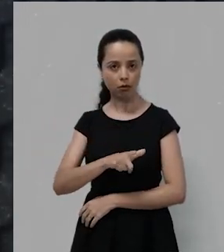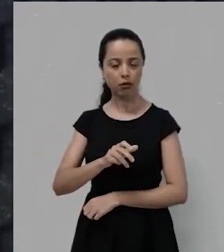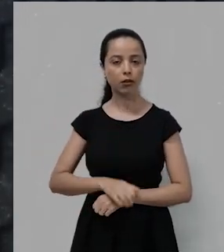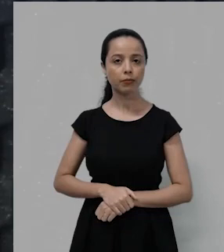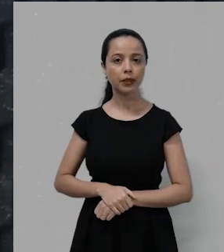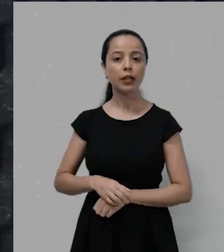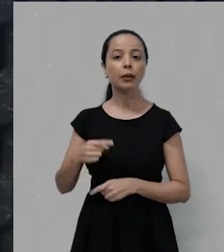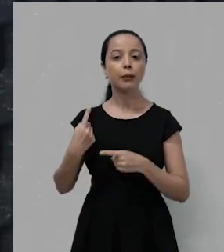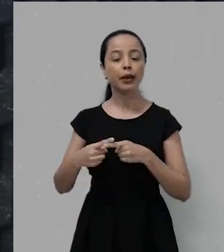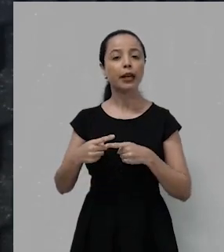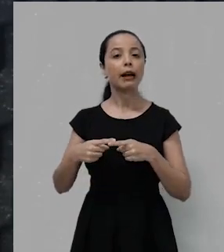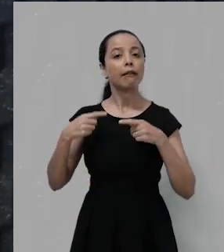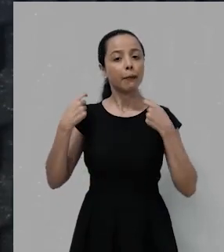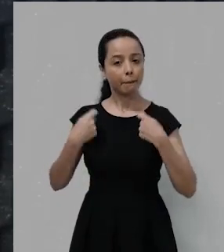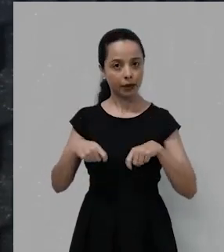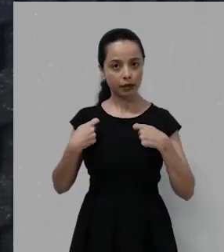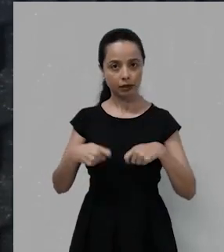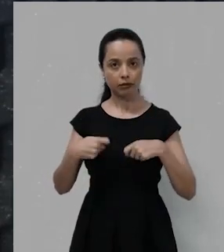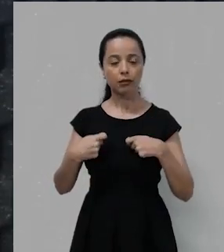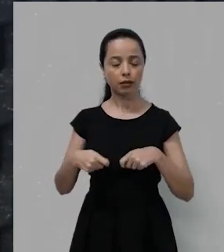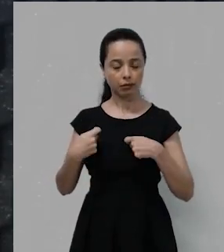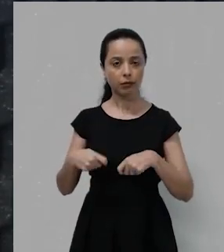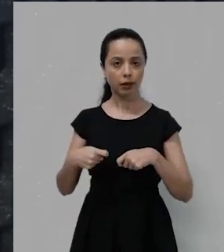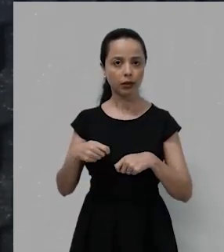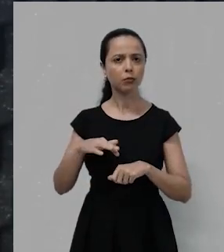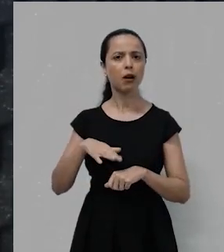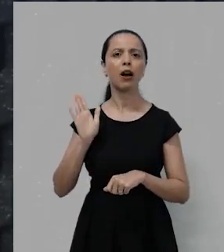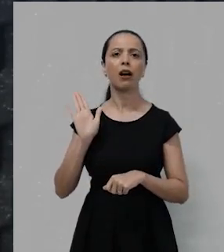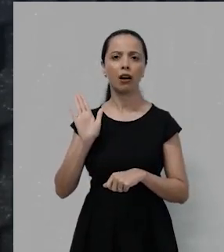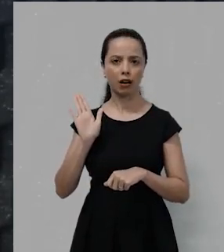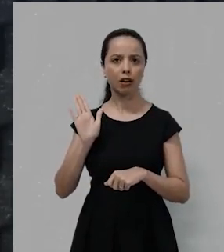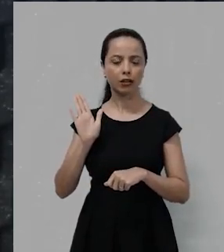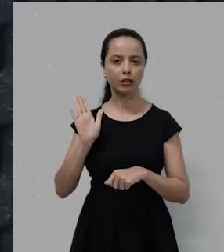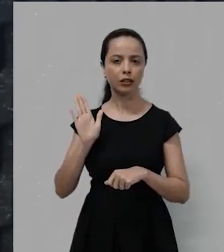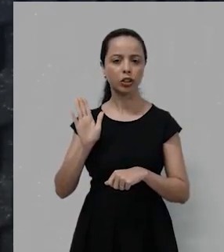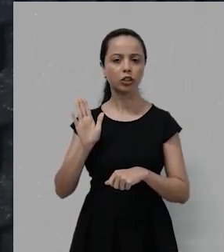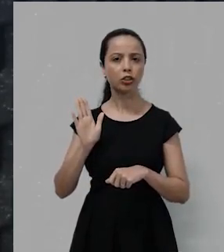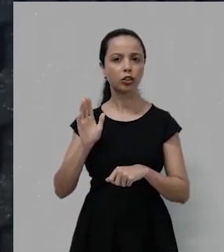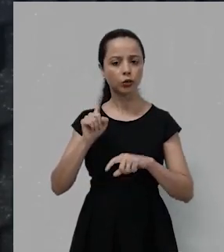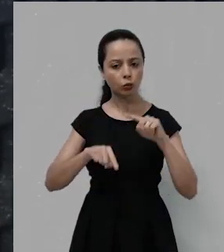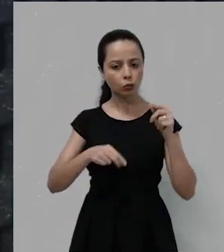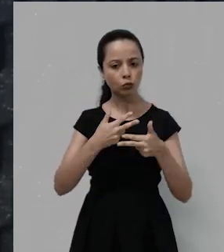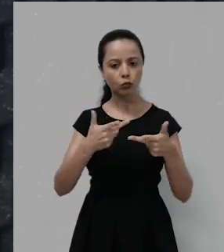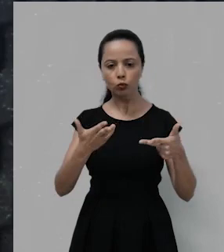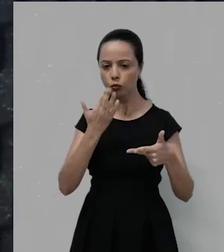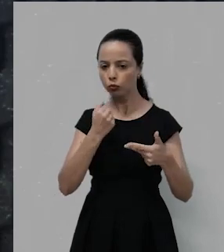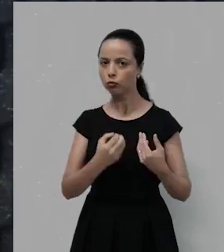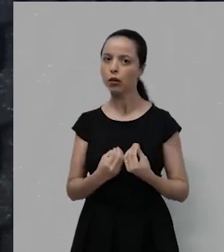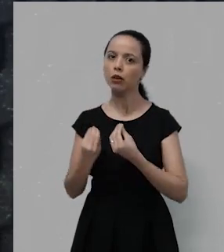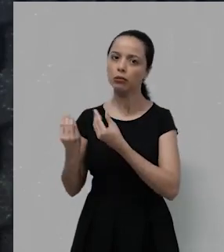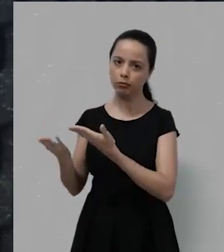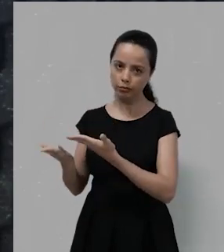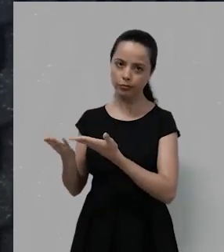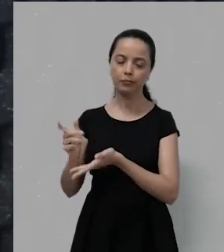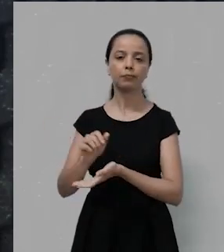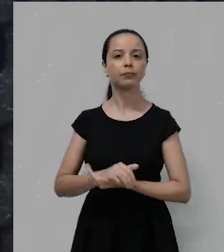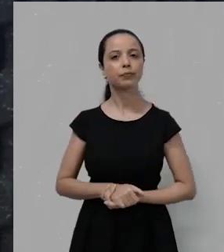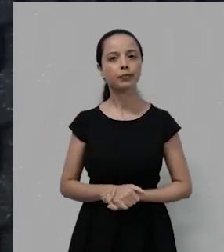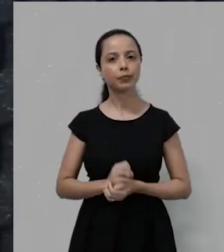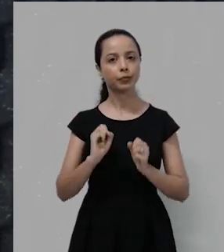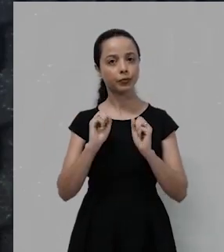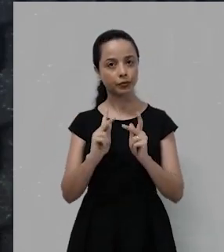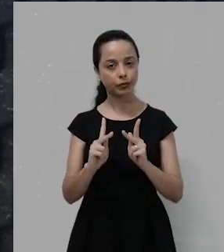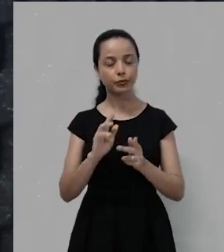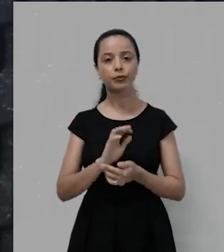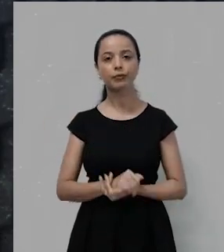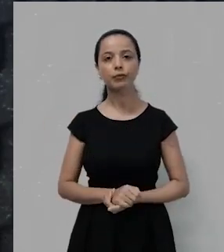maior necessidade de disponibilidade de recursos alimentares, ok? Então,